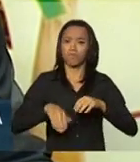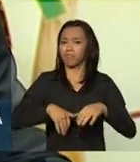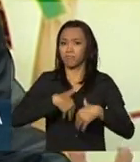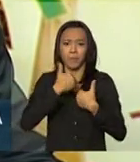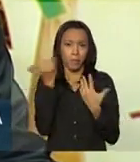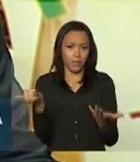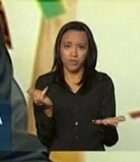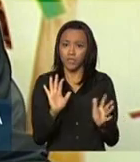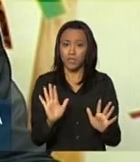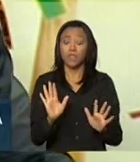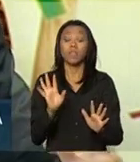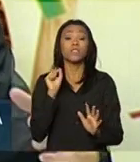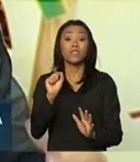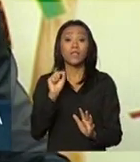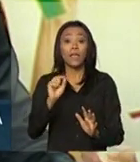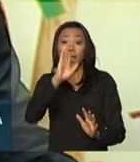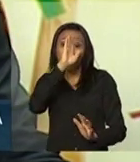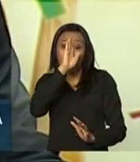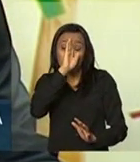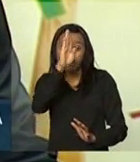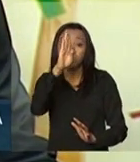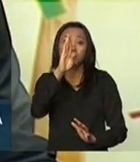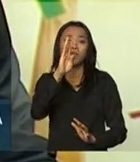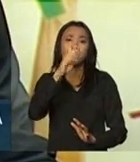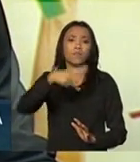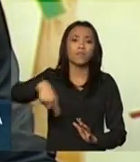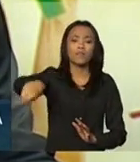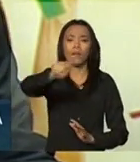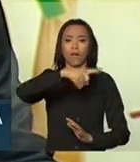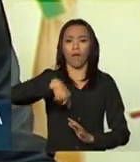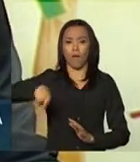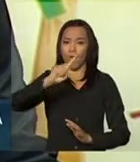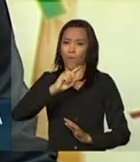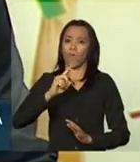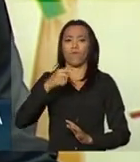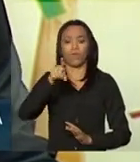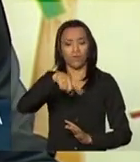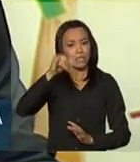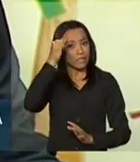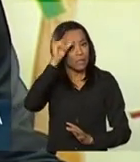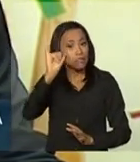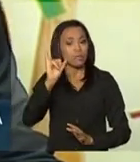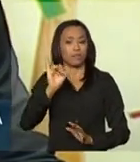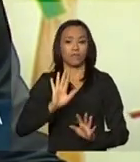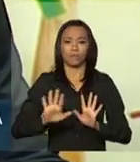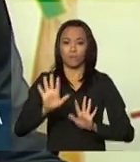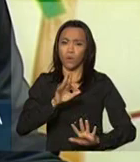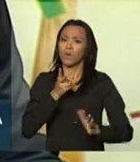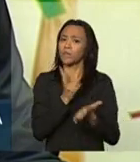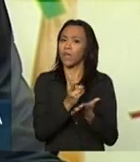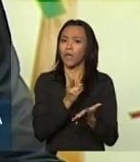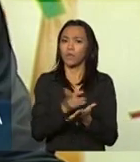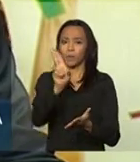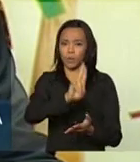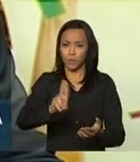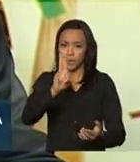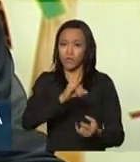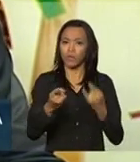sexual, a ideia de que é fundamental trabalhar com a prevenção. Né? Use sempre